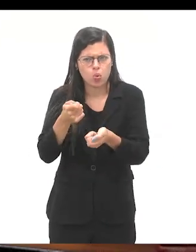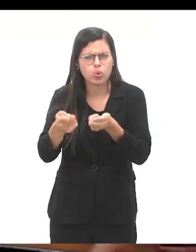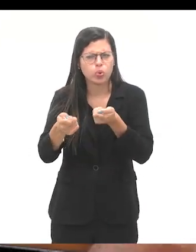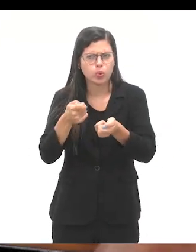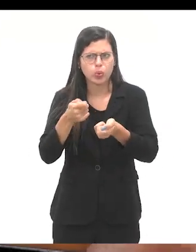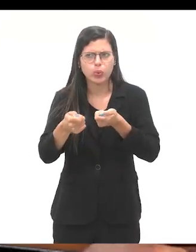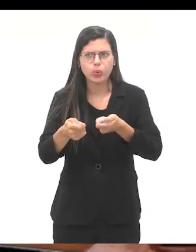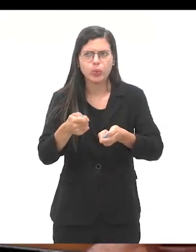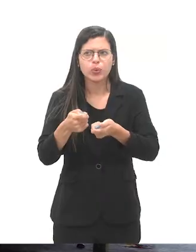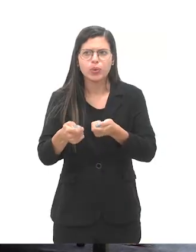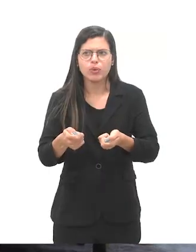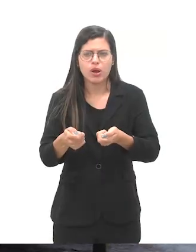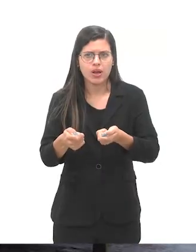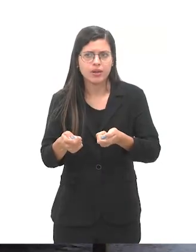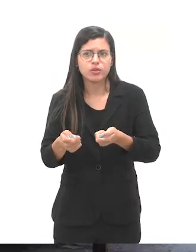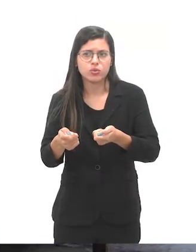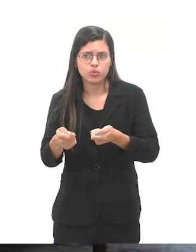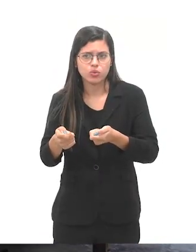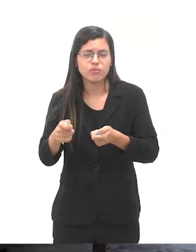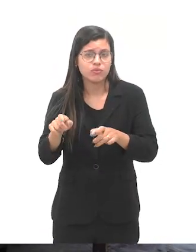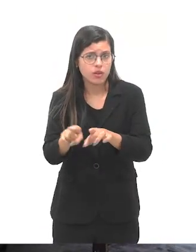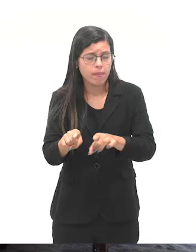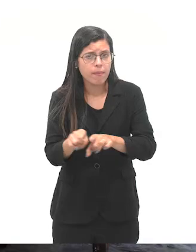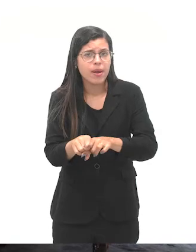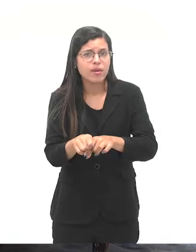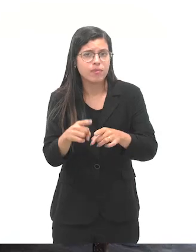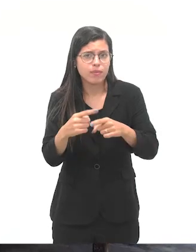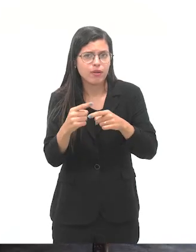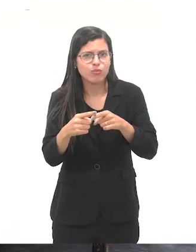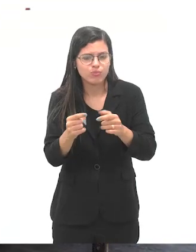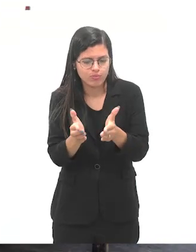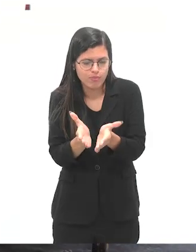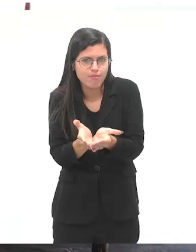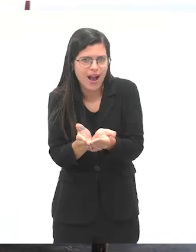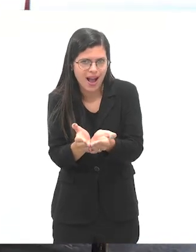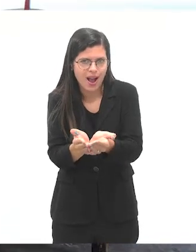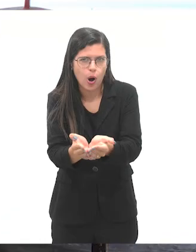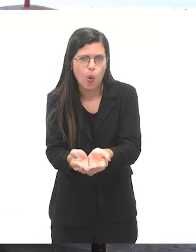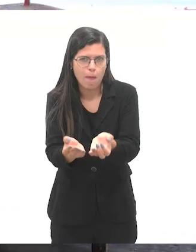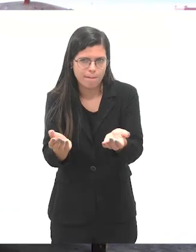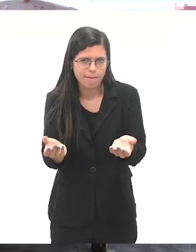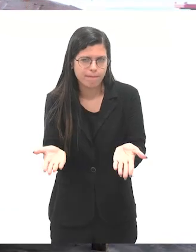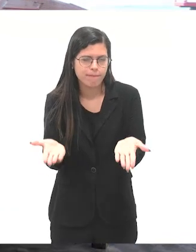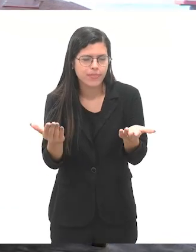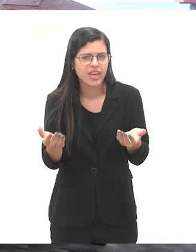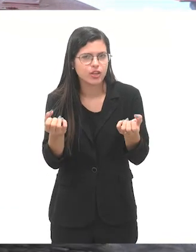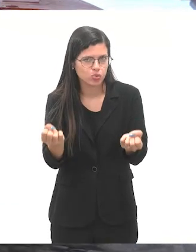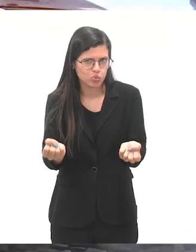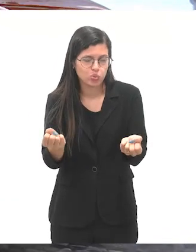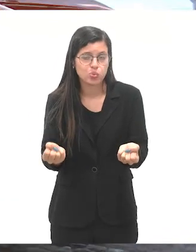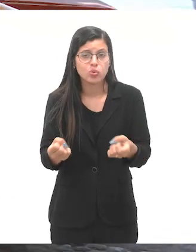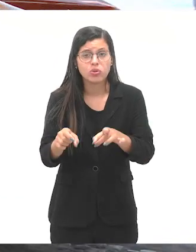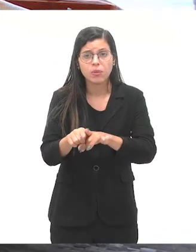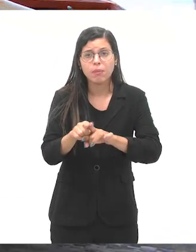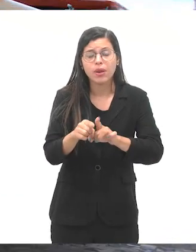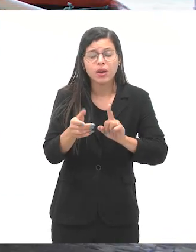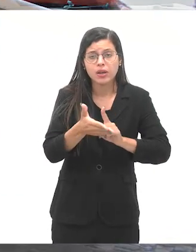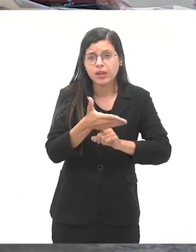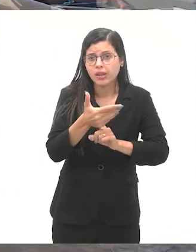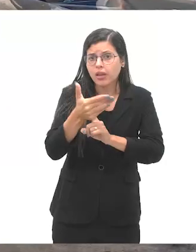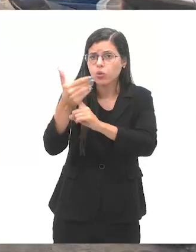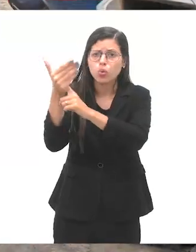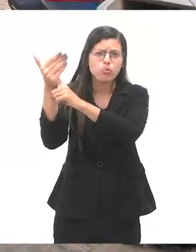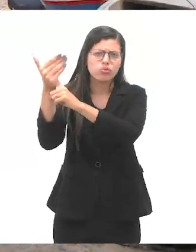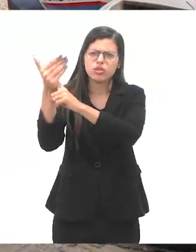controlados até pela capacidade dos barcos, né? E a tecnologia também. A tecnologia ainda é